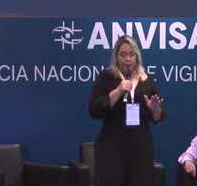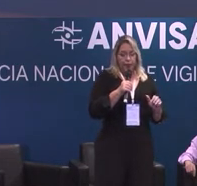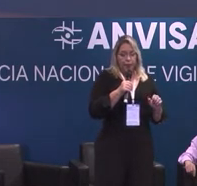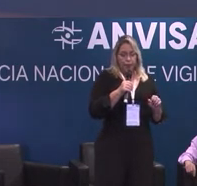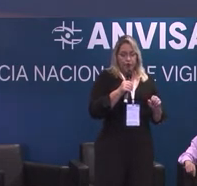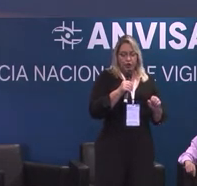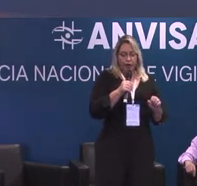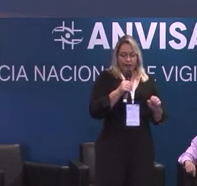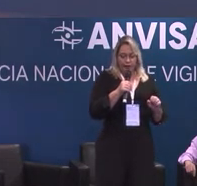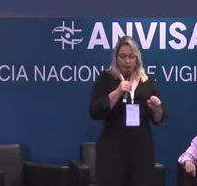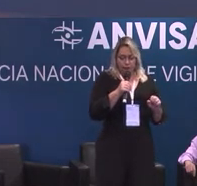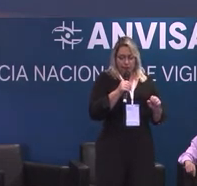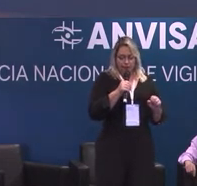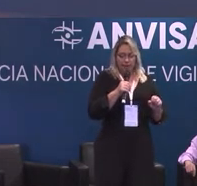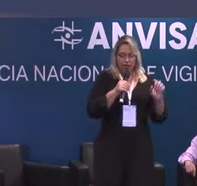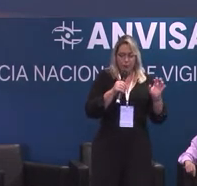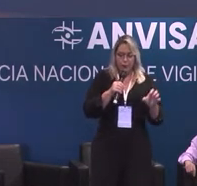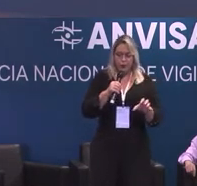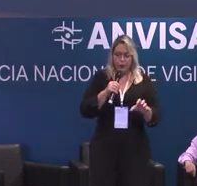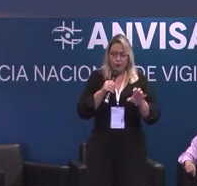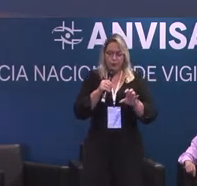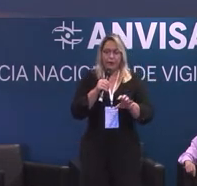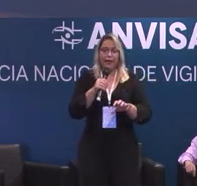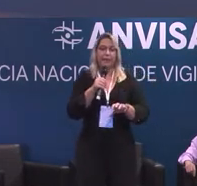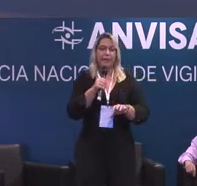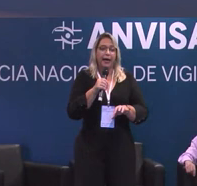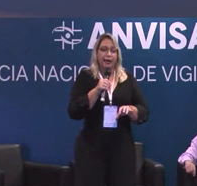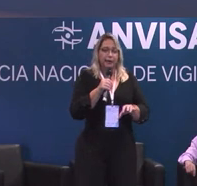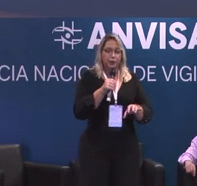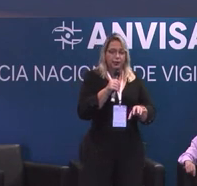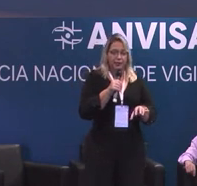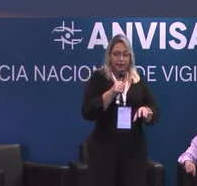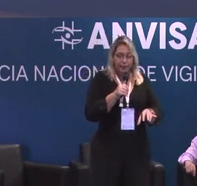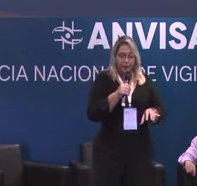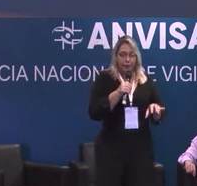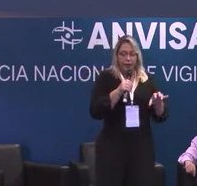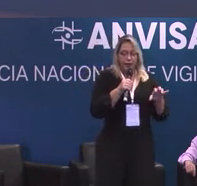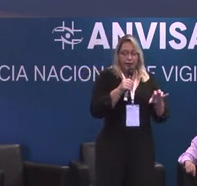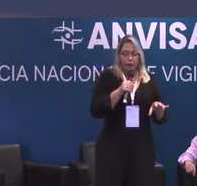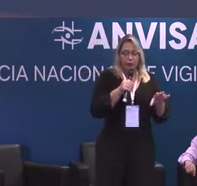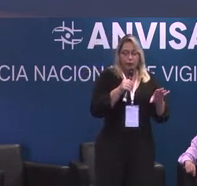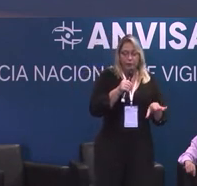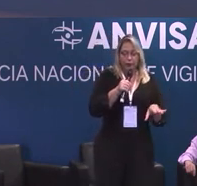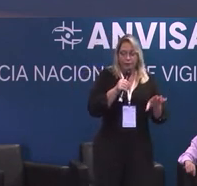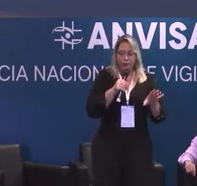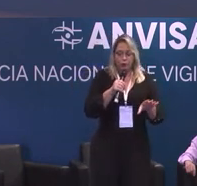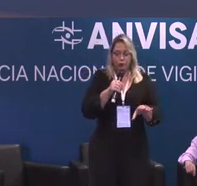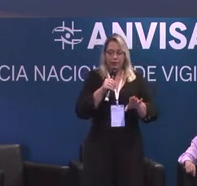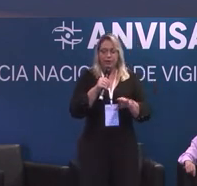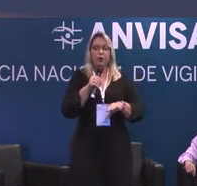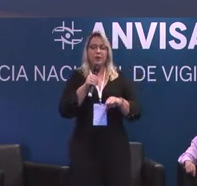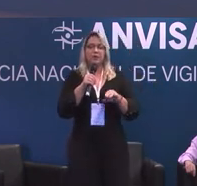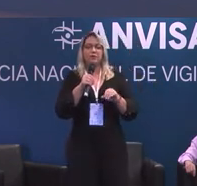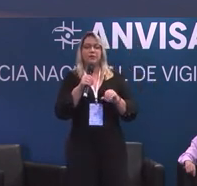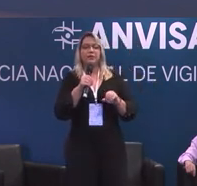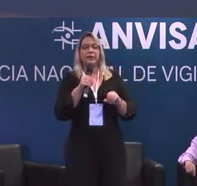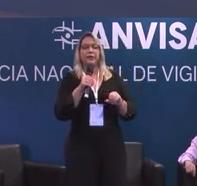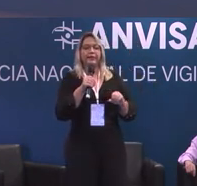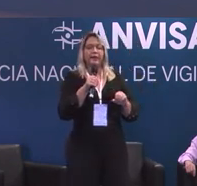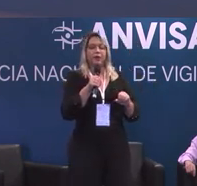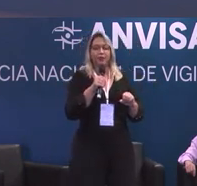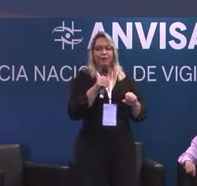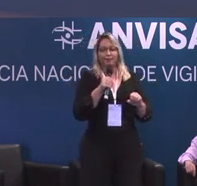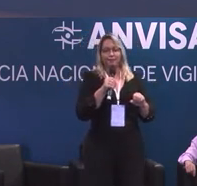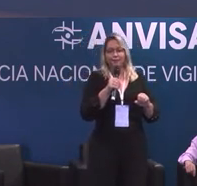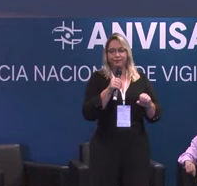os pontos negativos? As disposições preliminares, por exemplo, não contemplavam todas as informações inerentes à